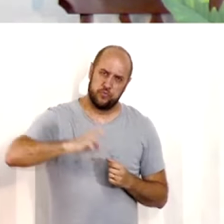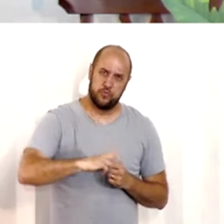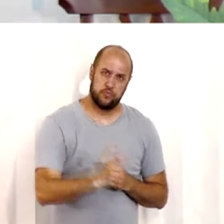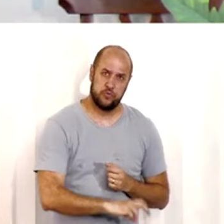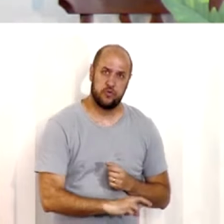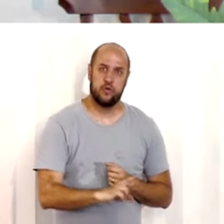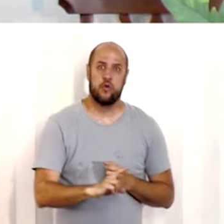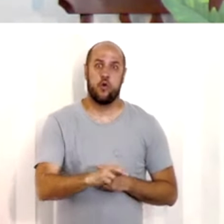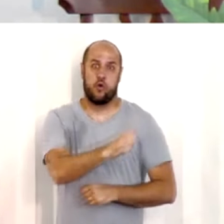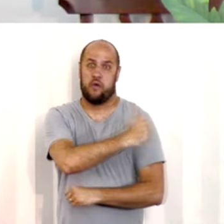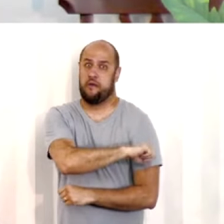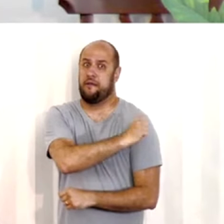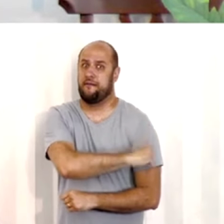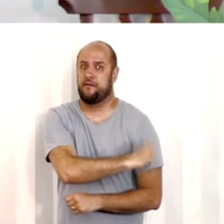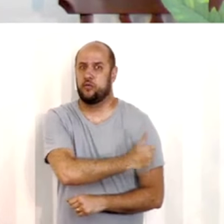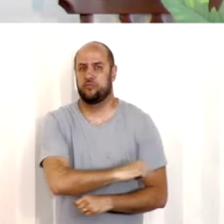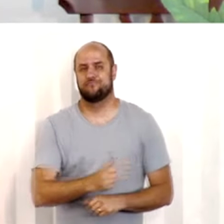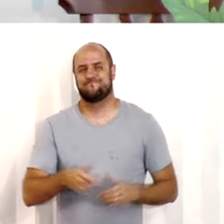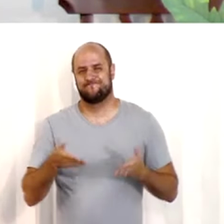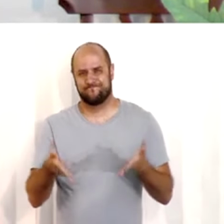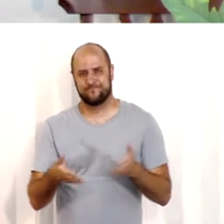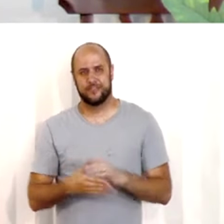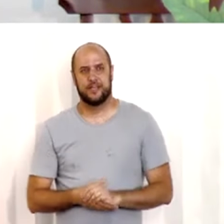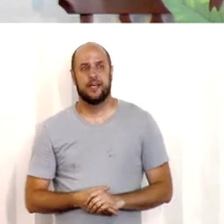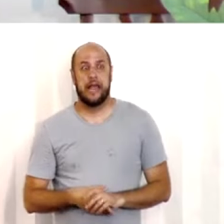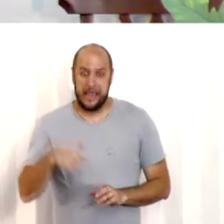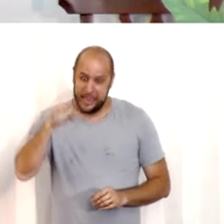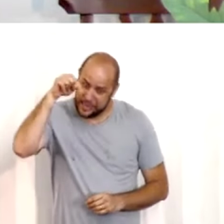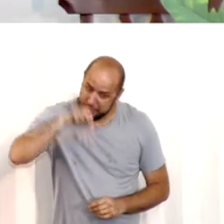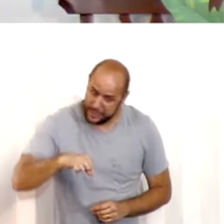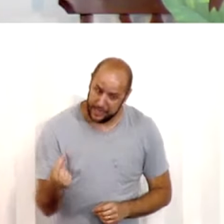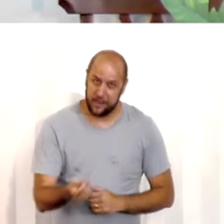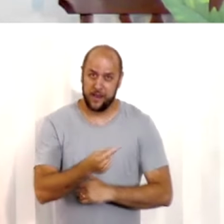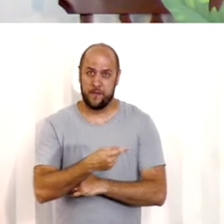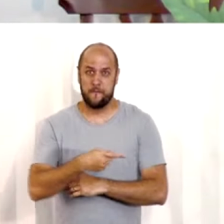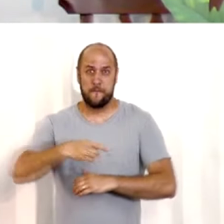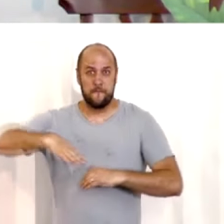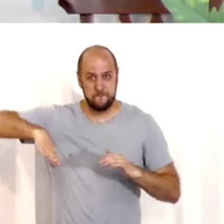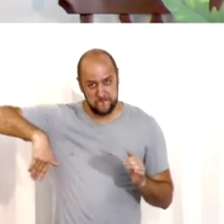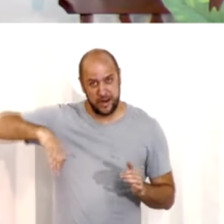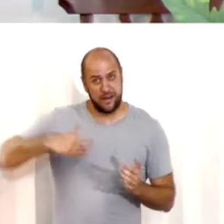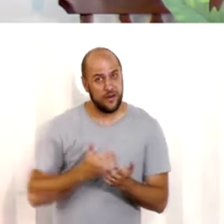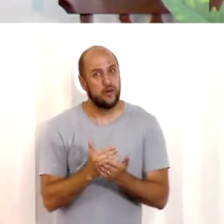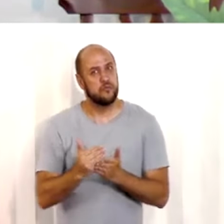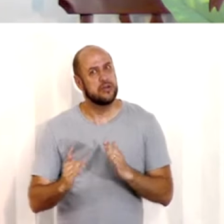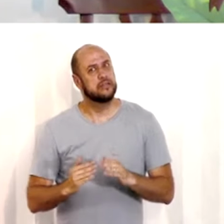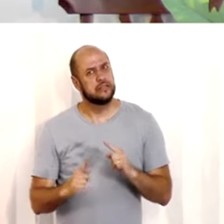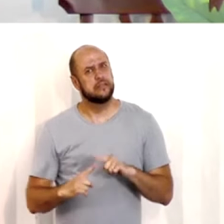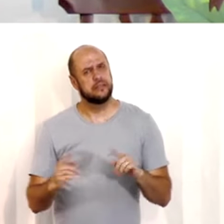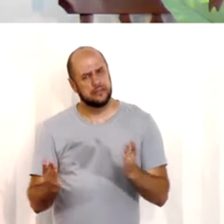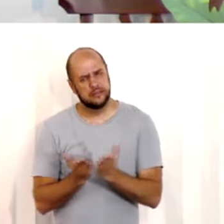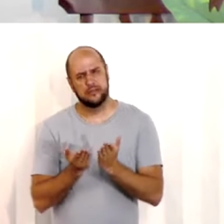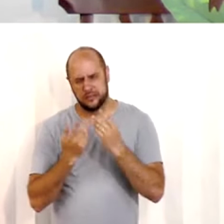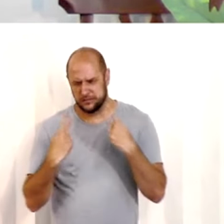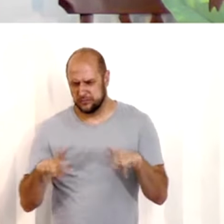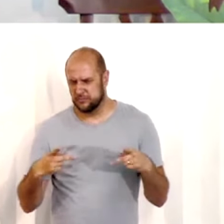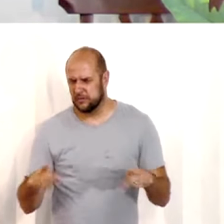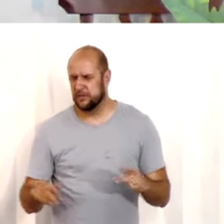Janeiro. E ali dá início a uma das muitas igrejas cristãs no mundo. Mas